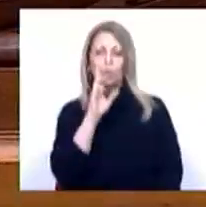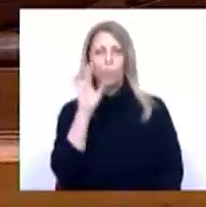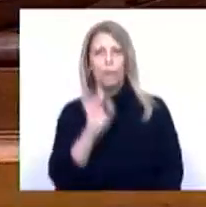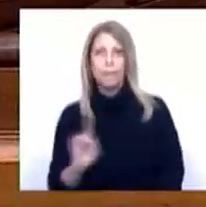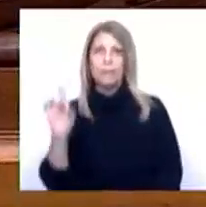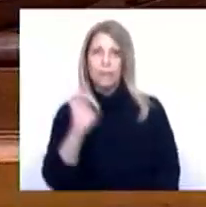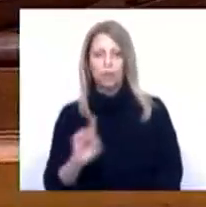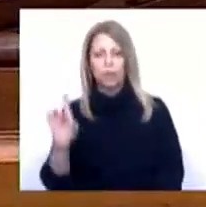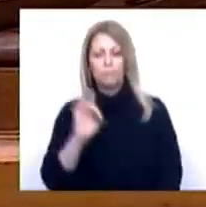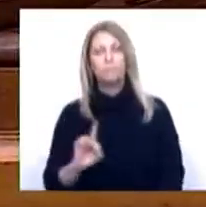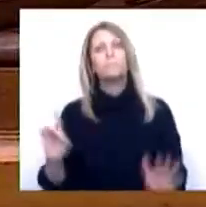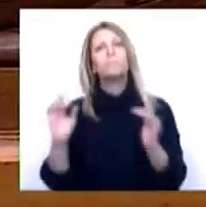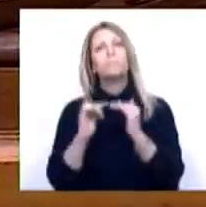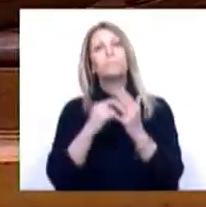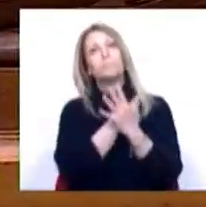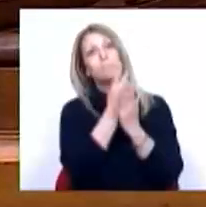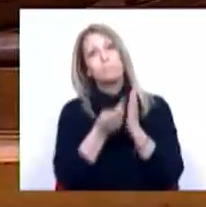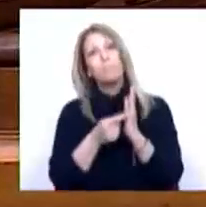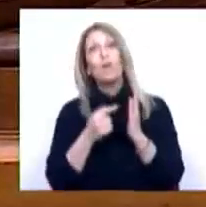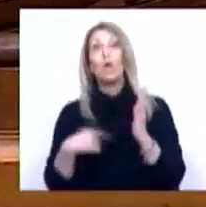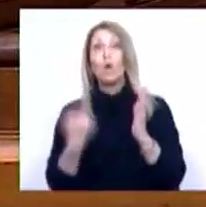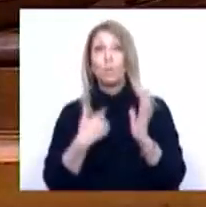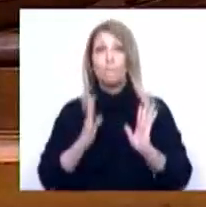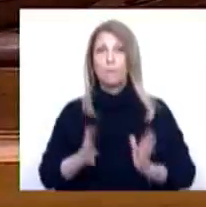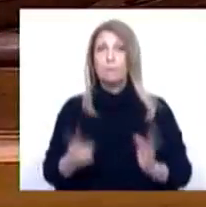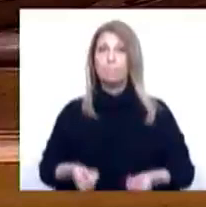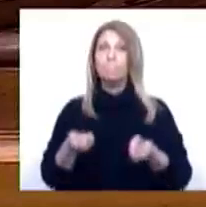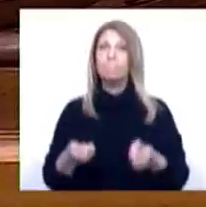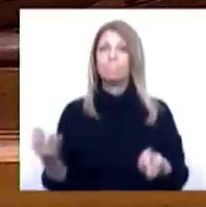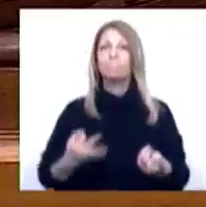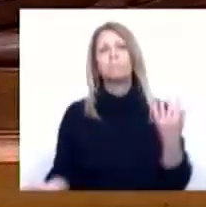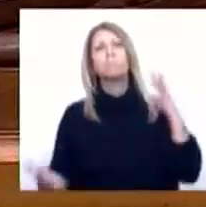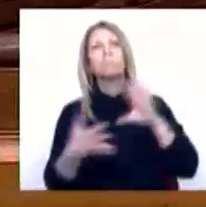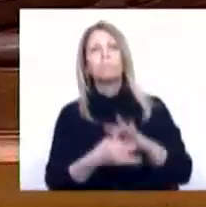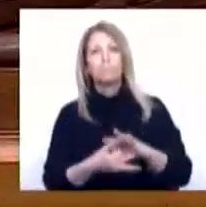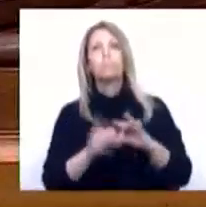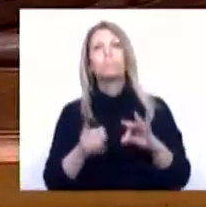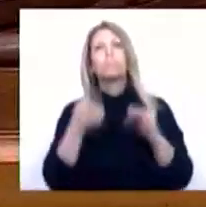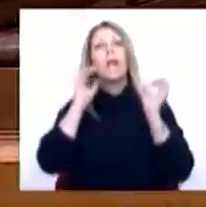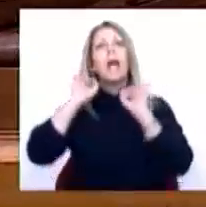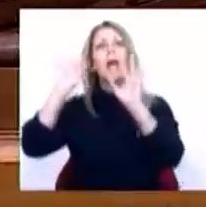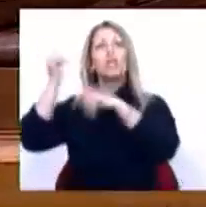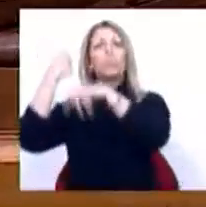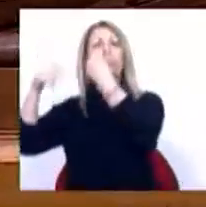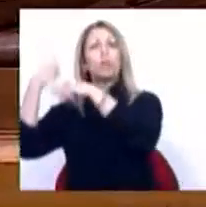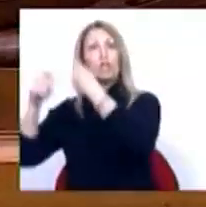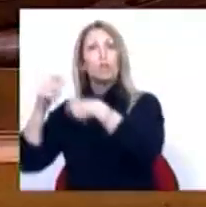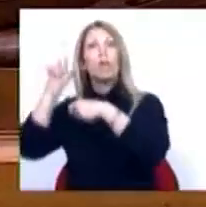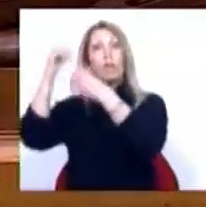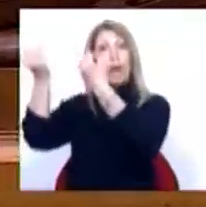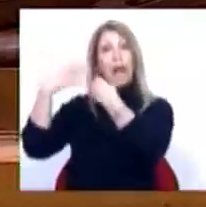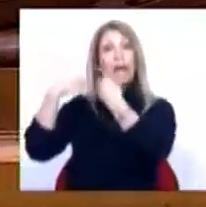A sexta alavanca que nós temos que apostar tem que estar ligada à questão das exportações e das